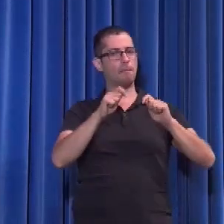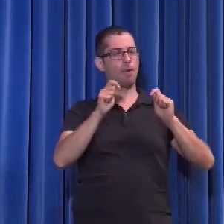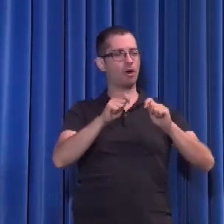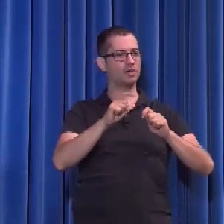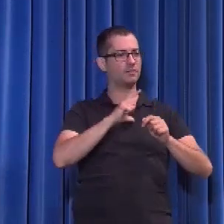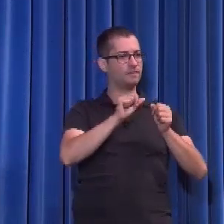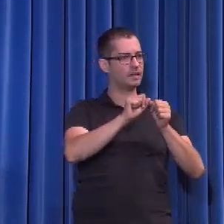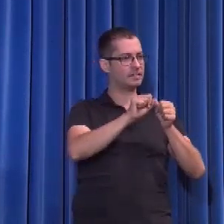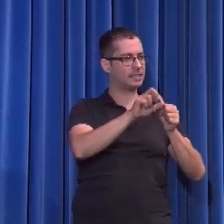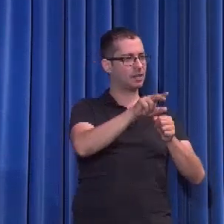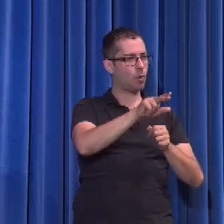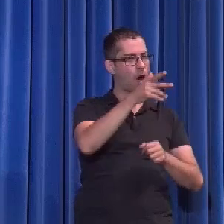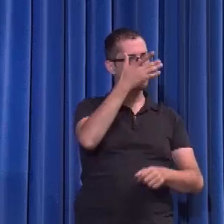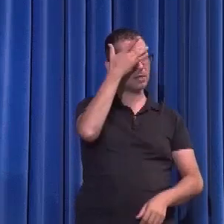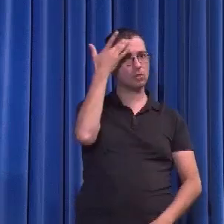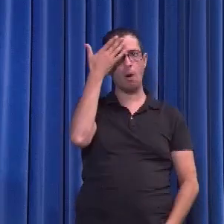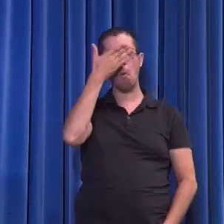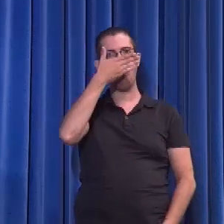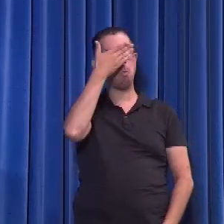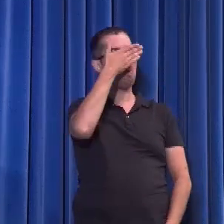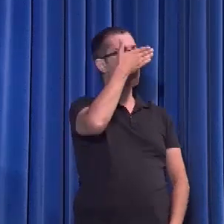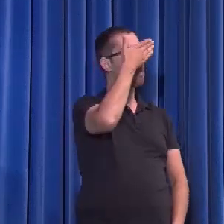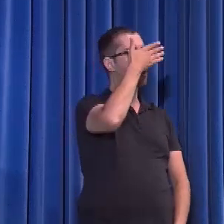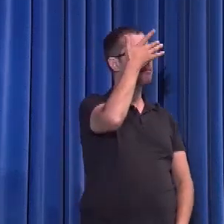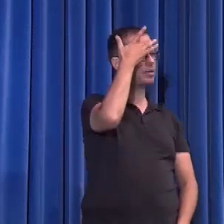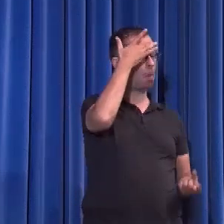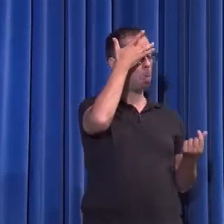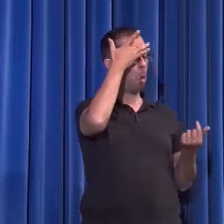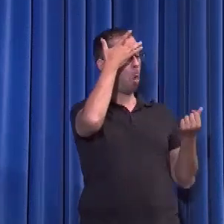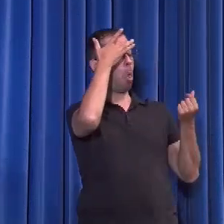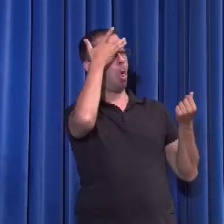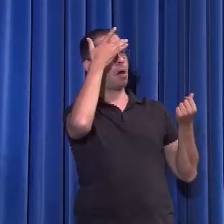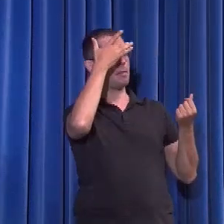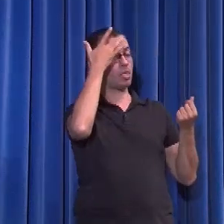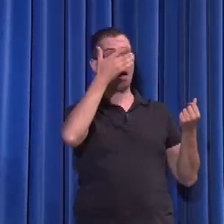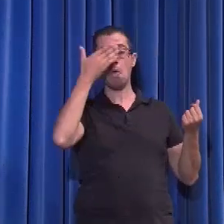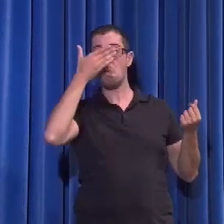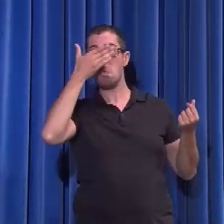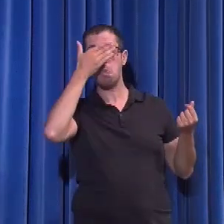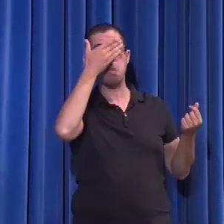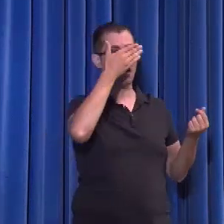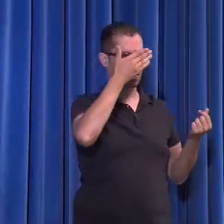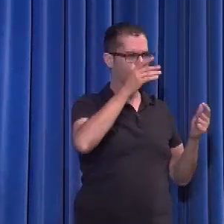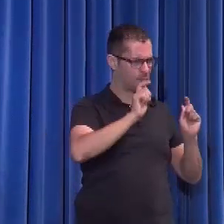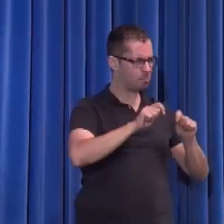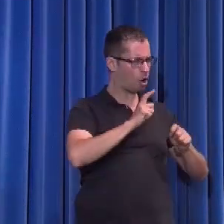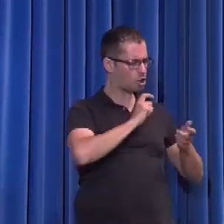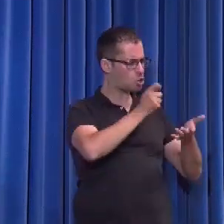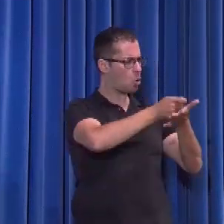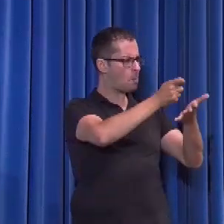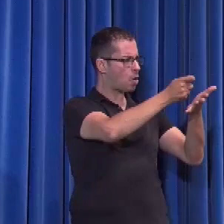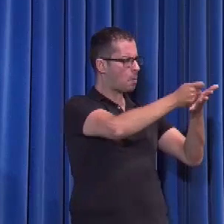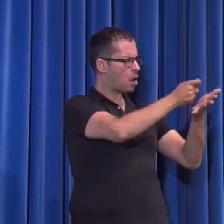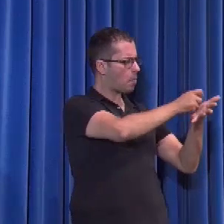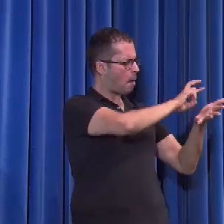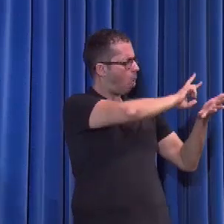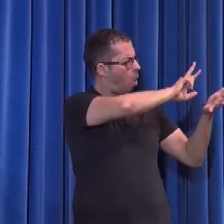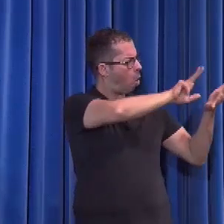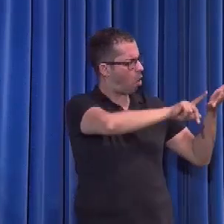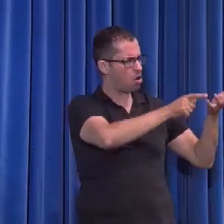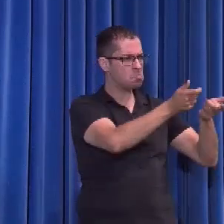cegar qualquer um. Porque o dinheiro pode adquirir quase tudo que alguém possa